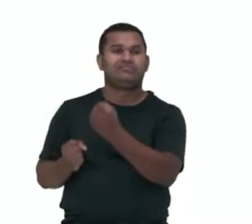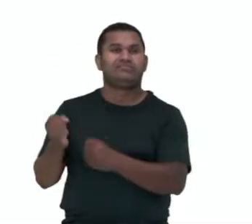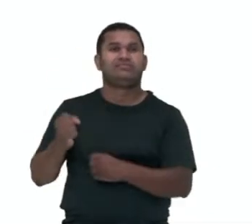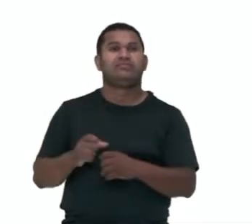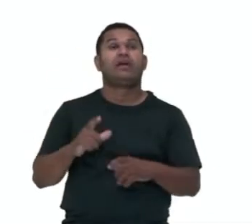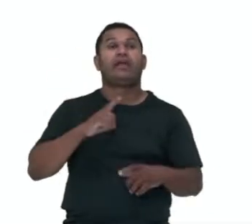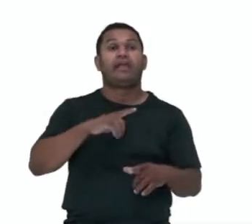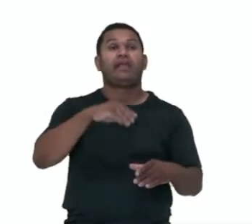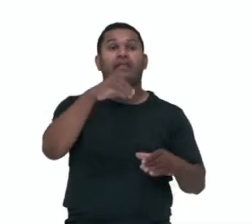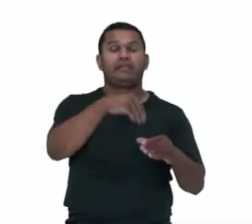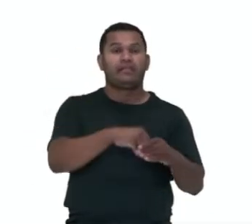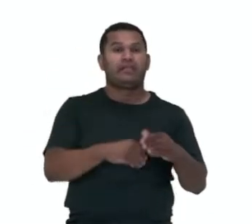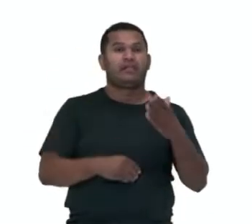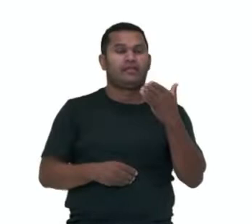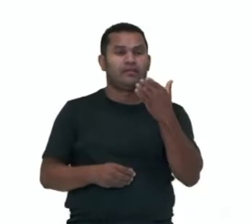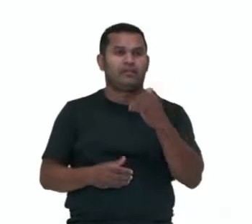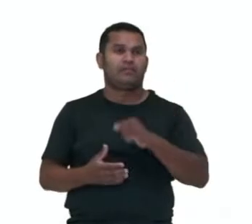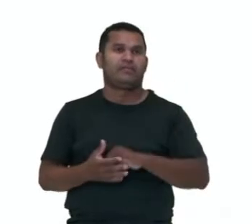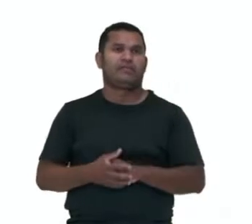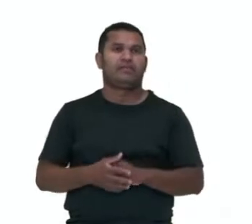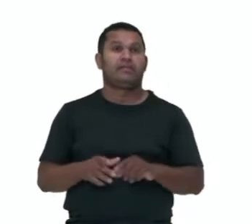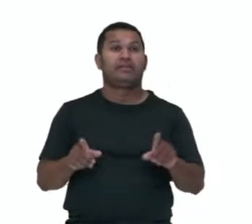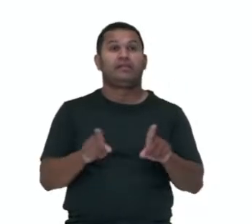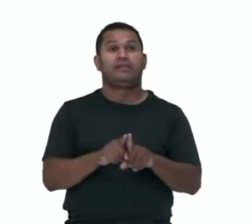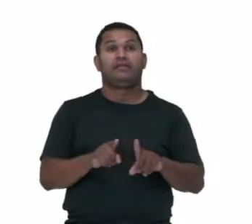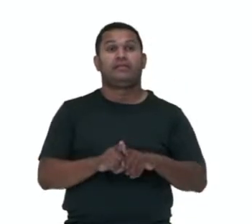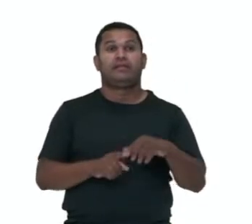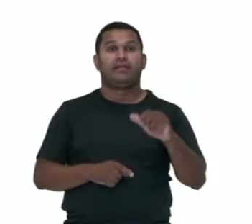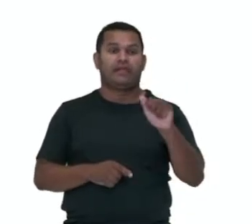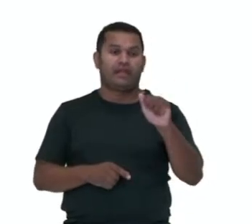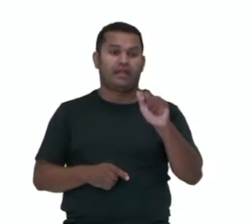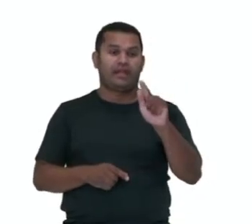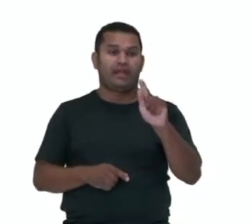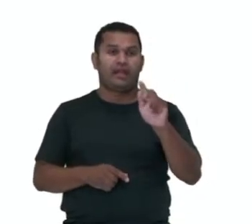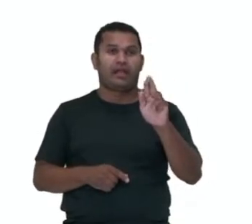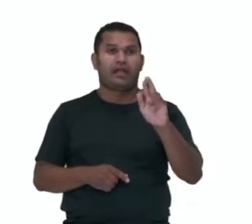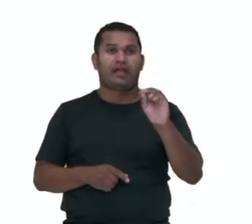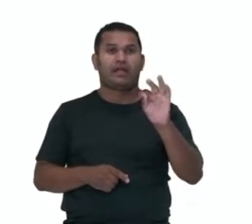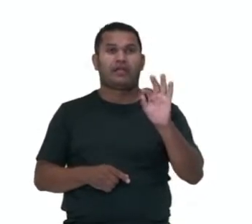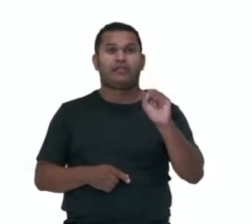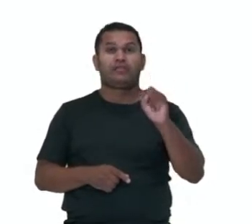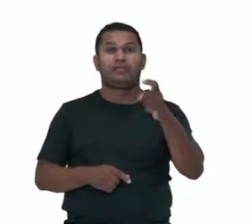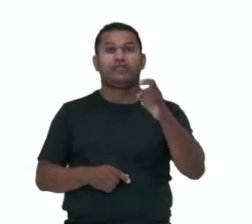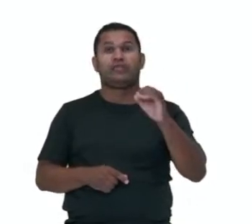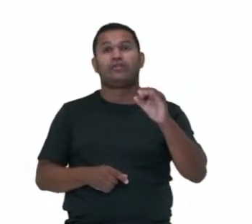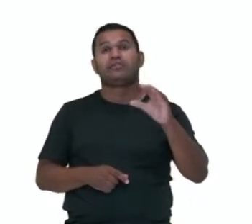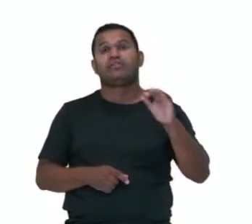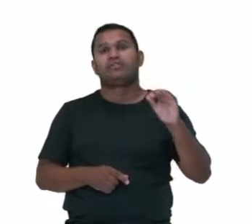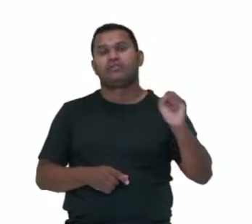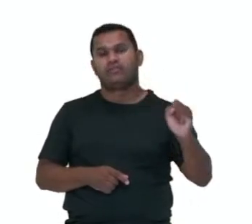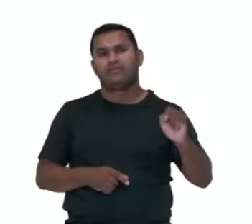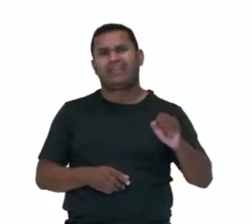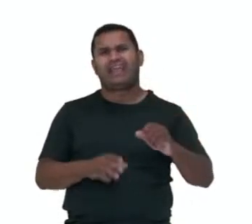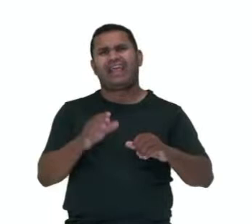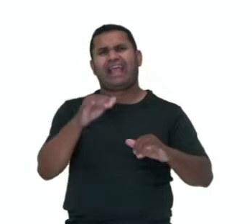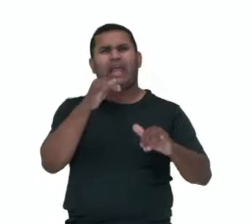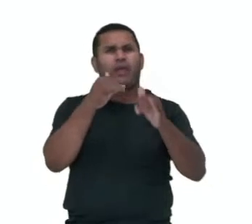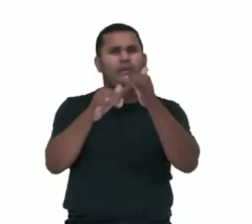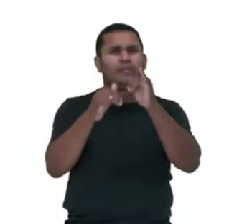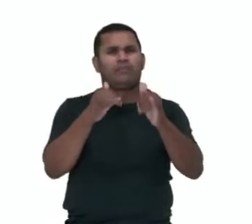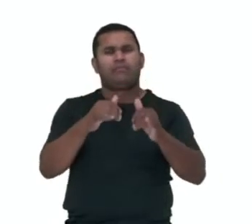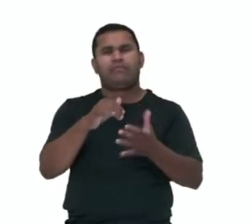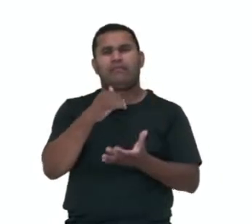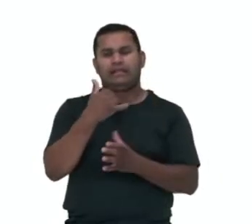flavorizantes e também os agrotóxicos presentes ali, já aplicados lá na agricultura, né? Muitos, vamos considerar